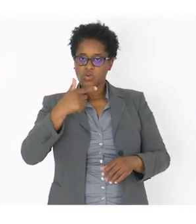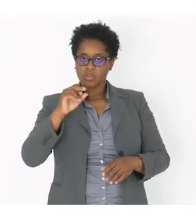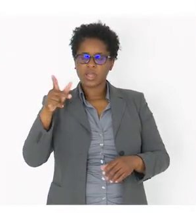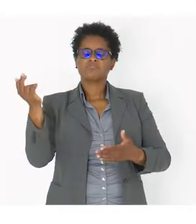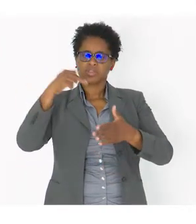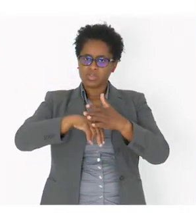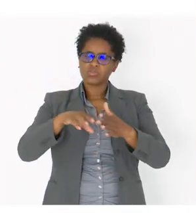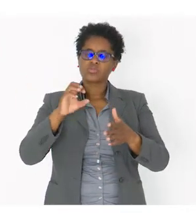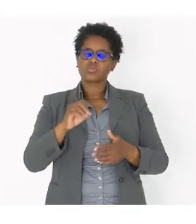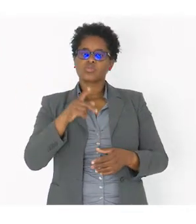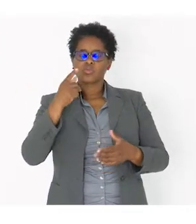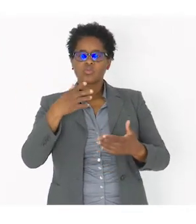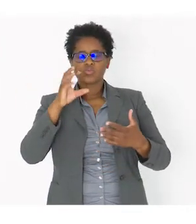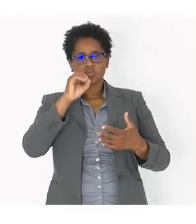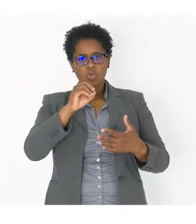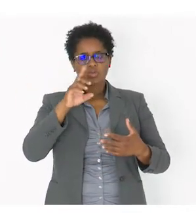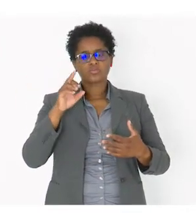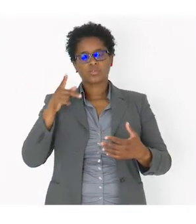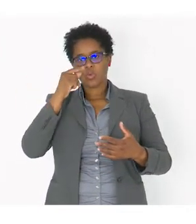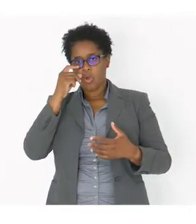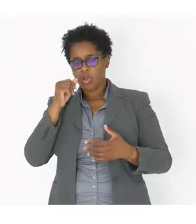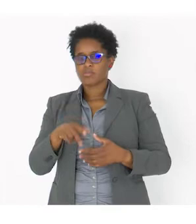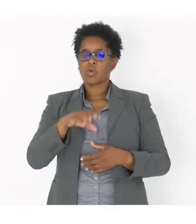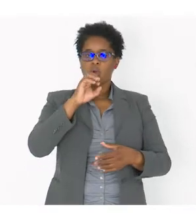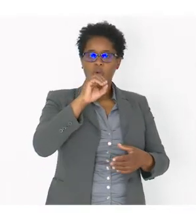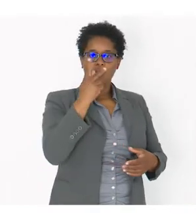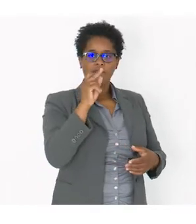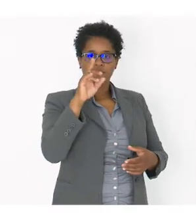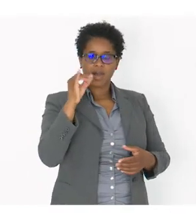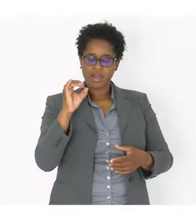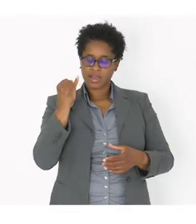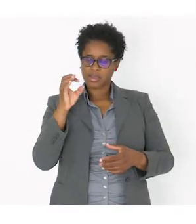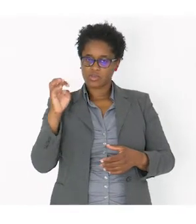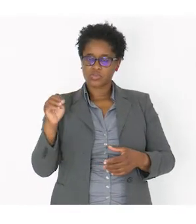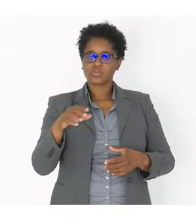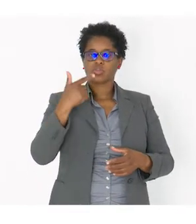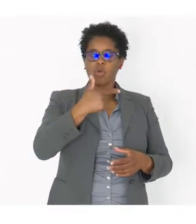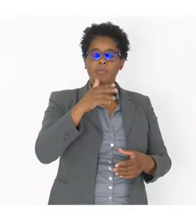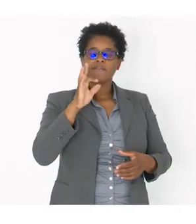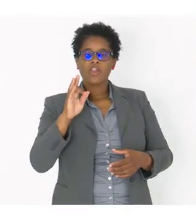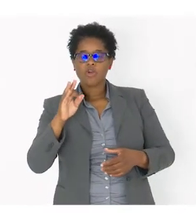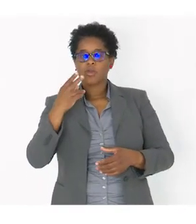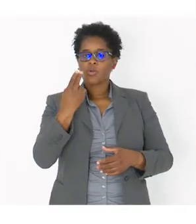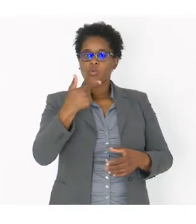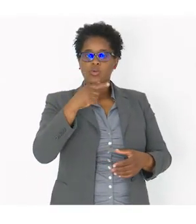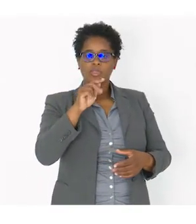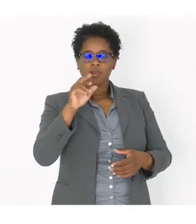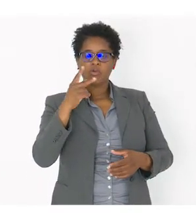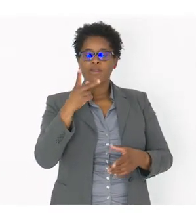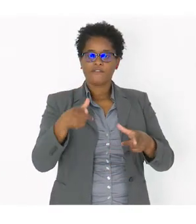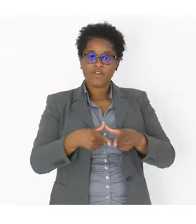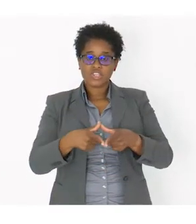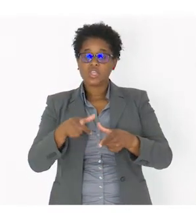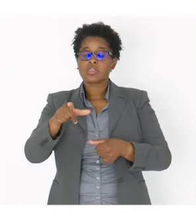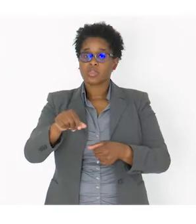do homem. Os ovários, as trompas de falópio, o útero e a vagina